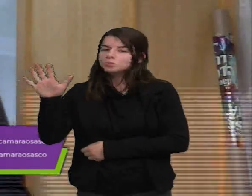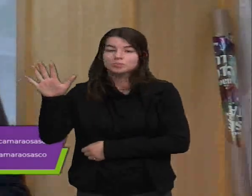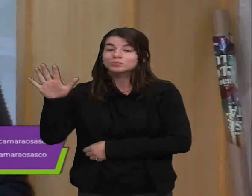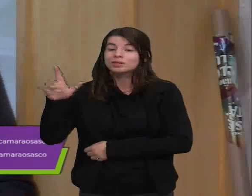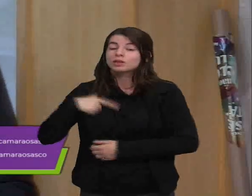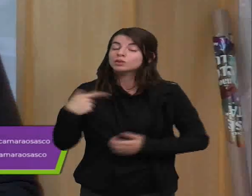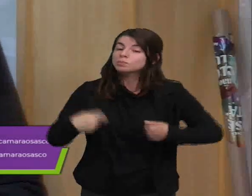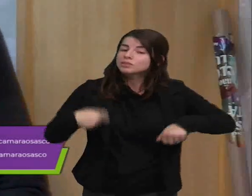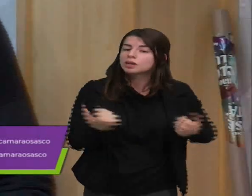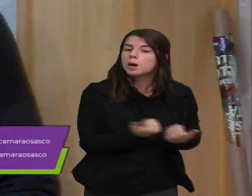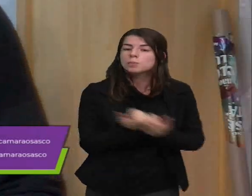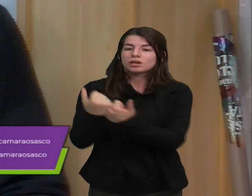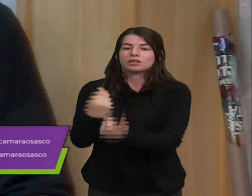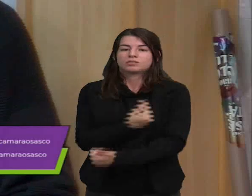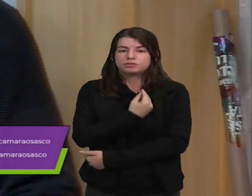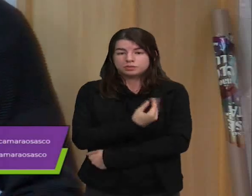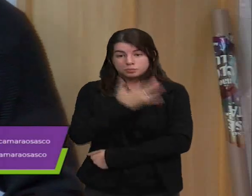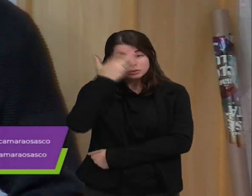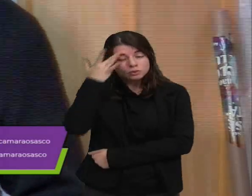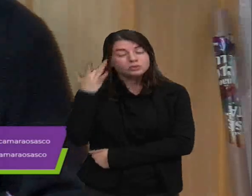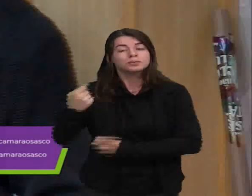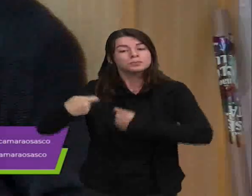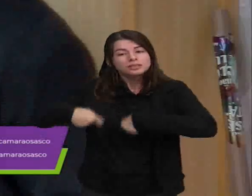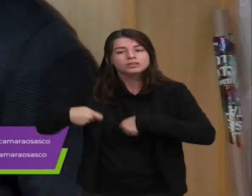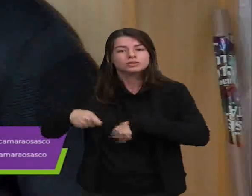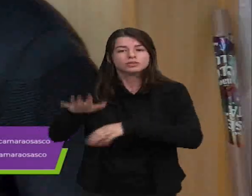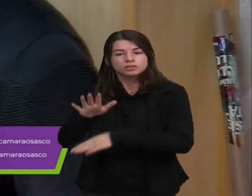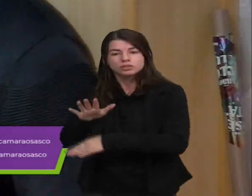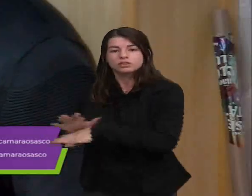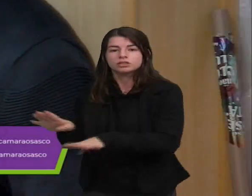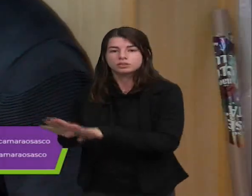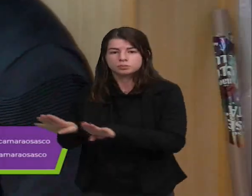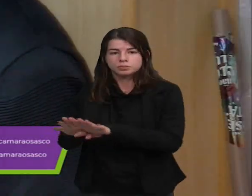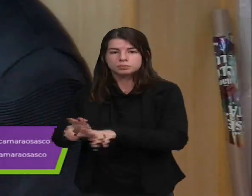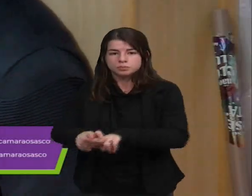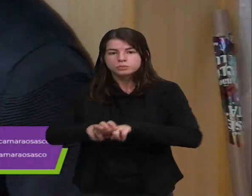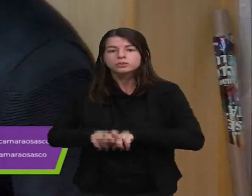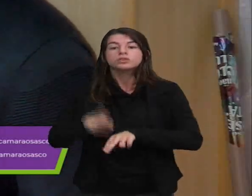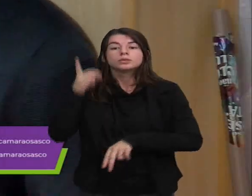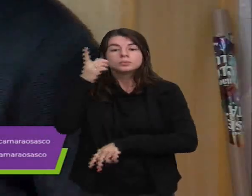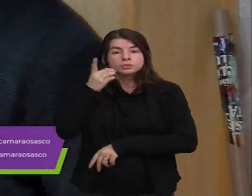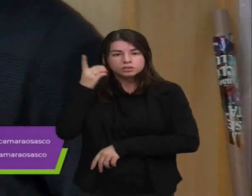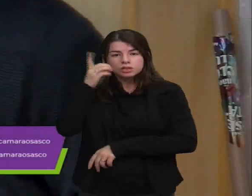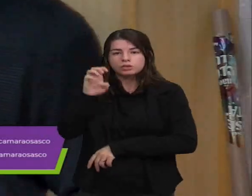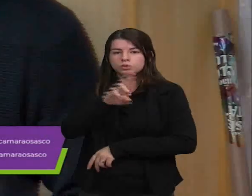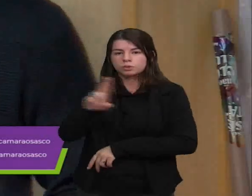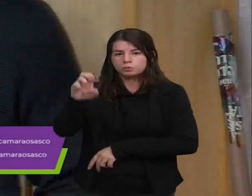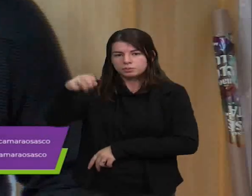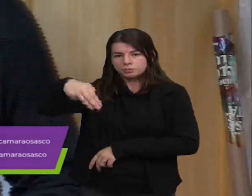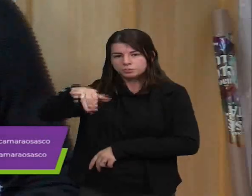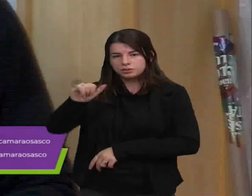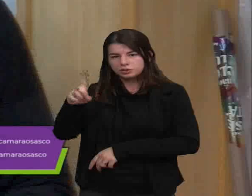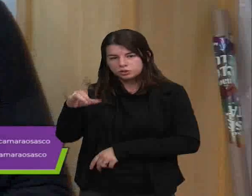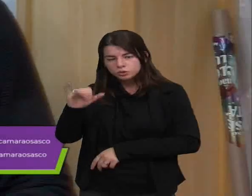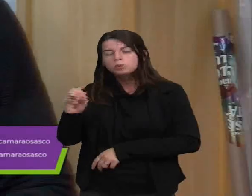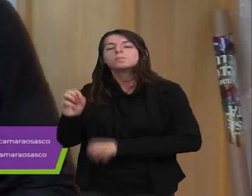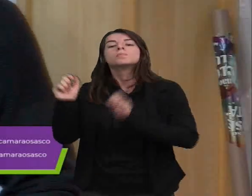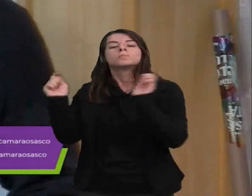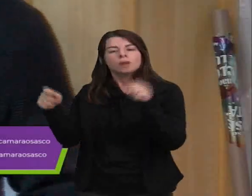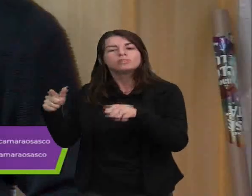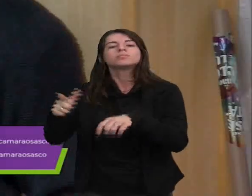vida e principalmente daqueles que tem mais necessidade portanto conte com o deputado Emílio conte com aqueles parlamentares